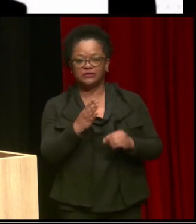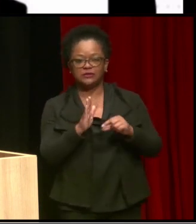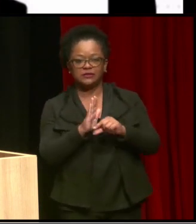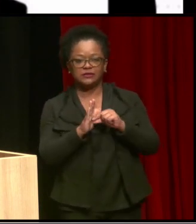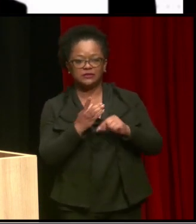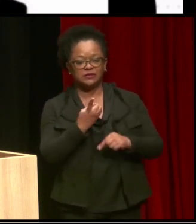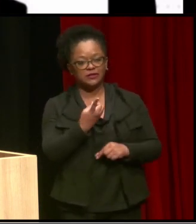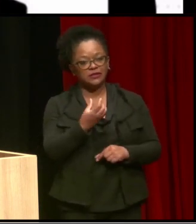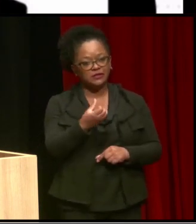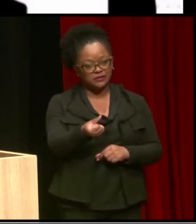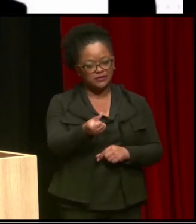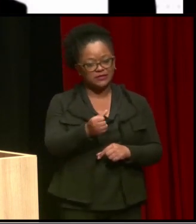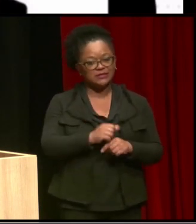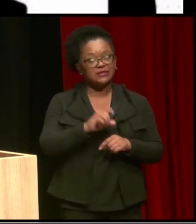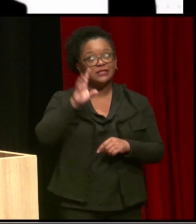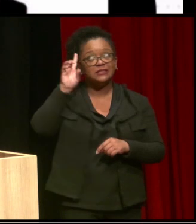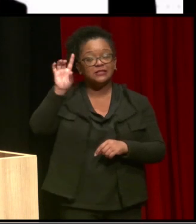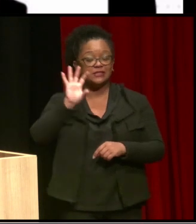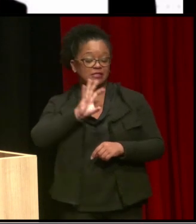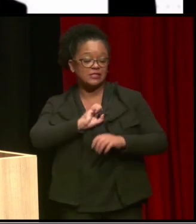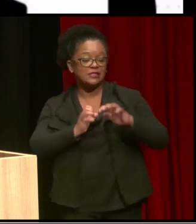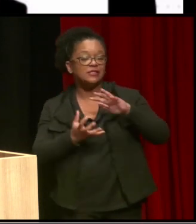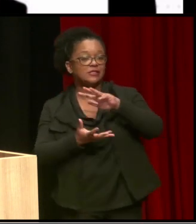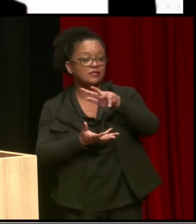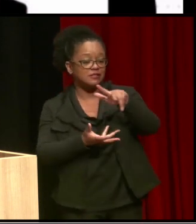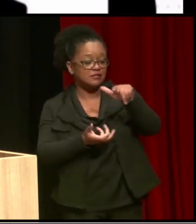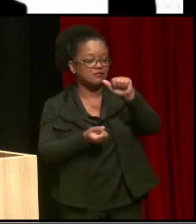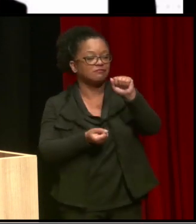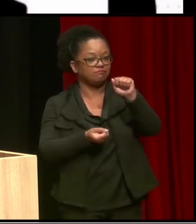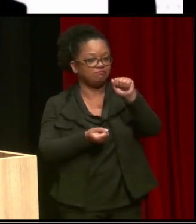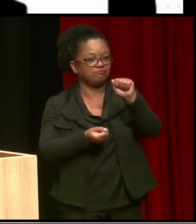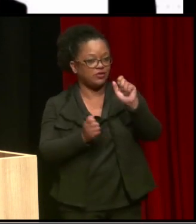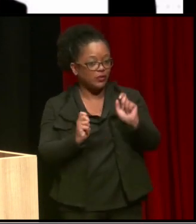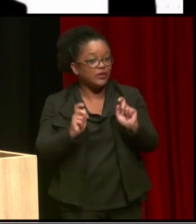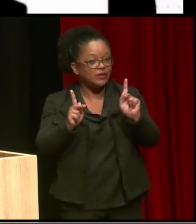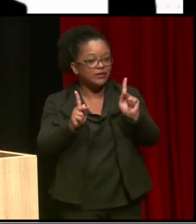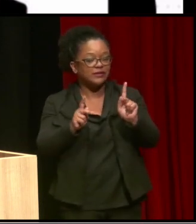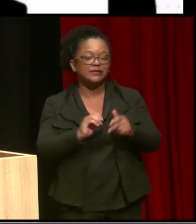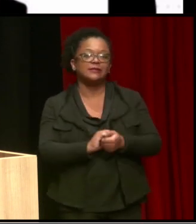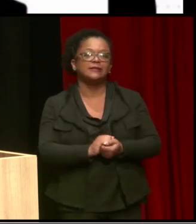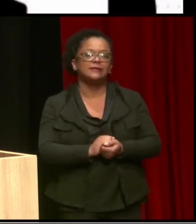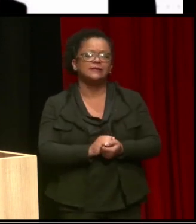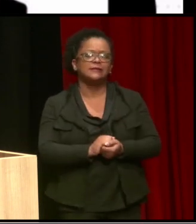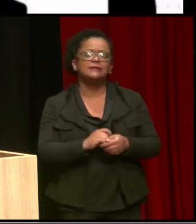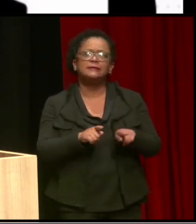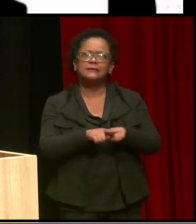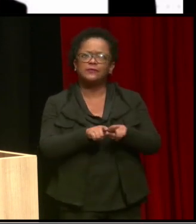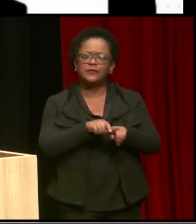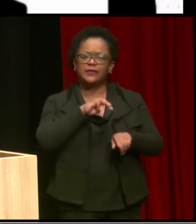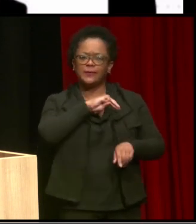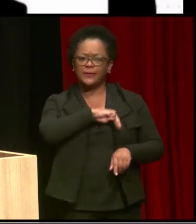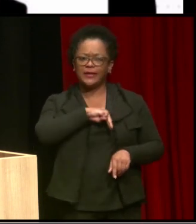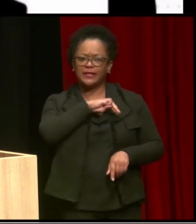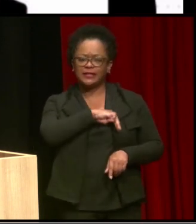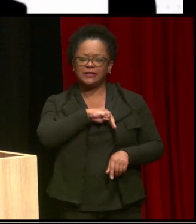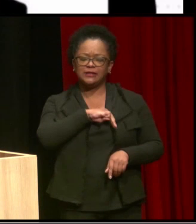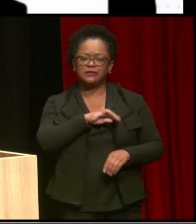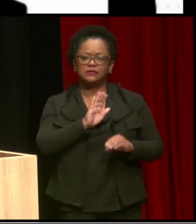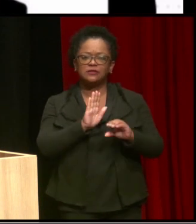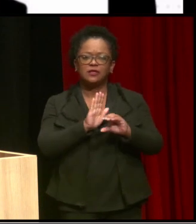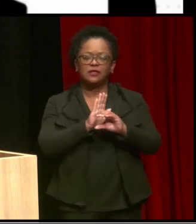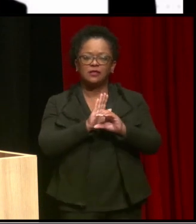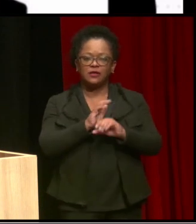inteiro, certo? Todas as pessoas que estão no mundo, tá? Jesus fala em Mateus também, né, que vinde